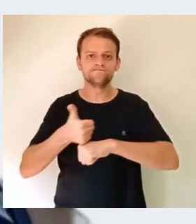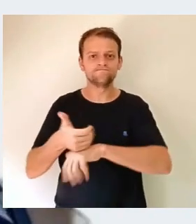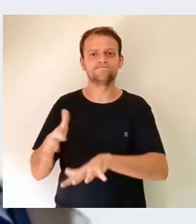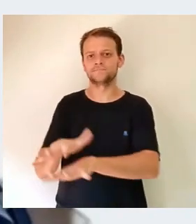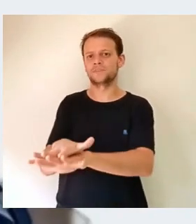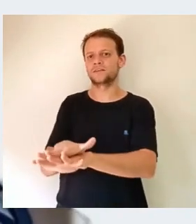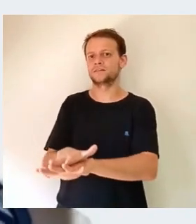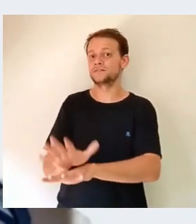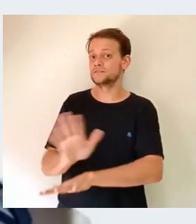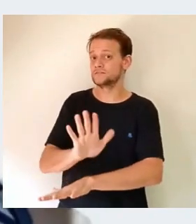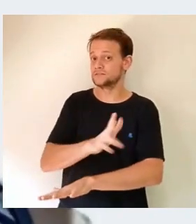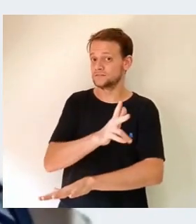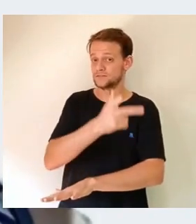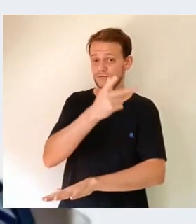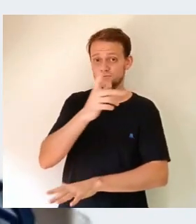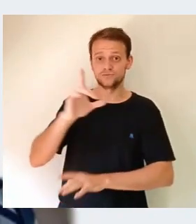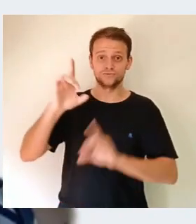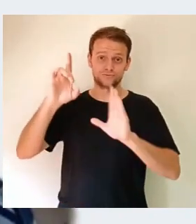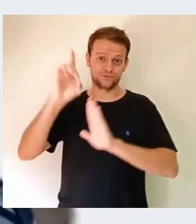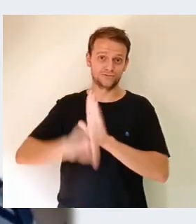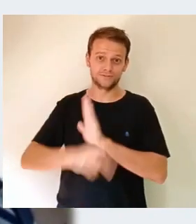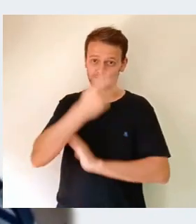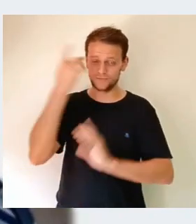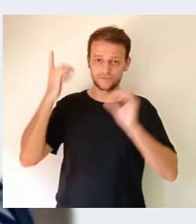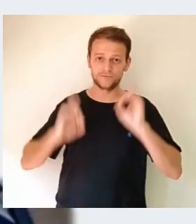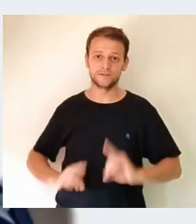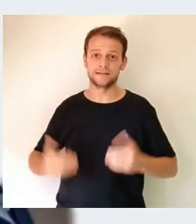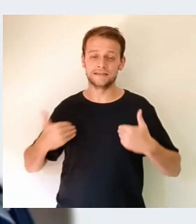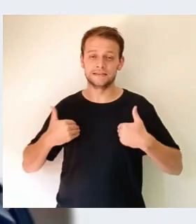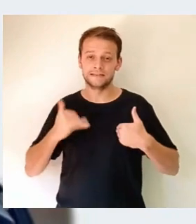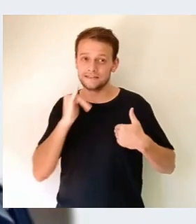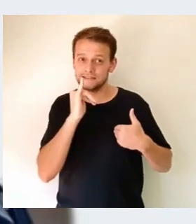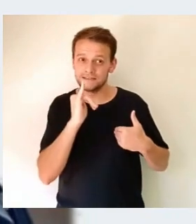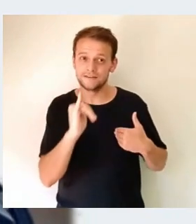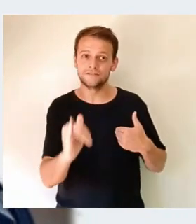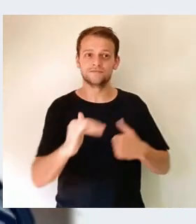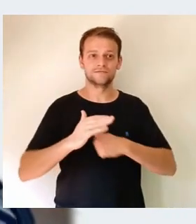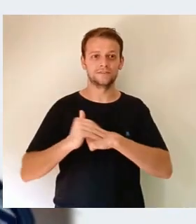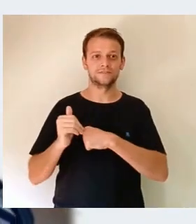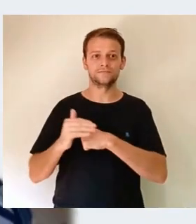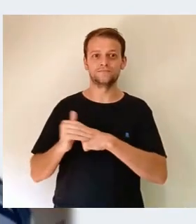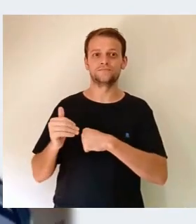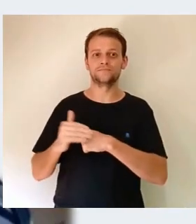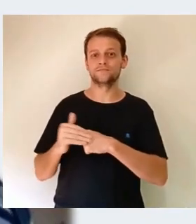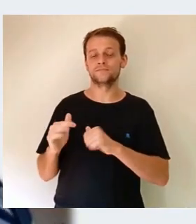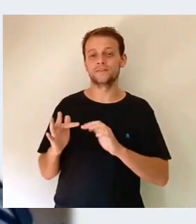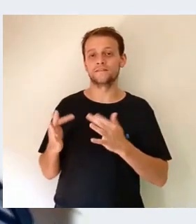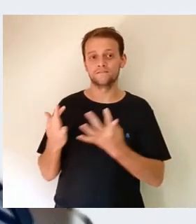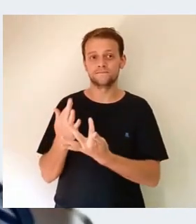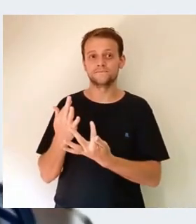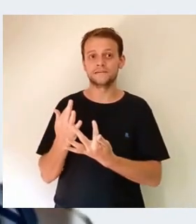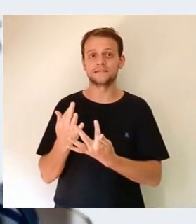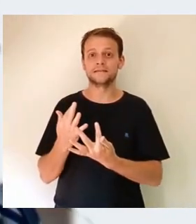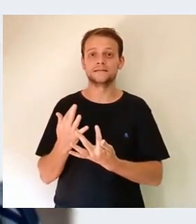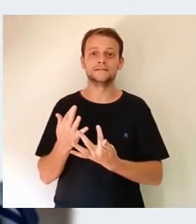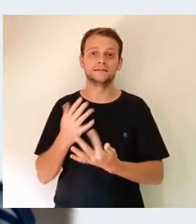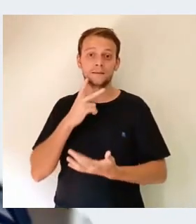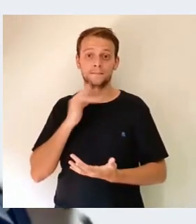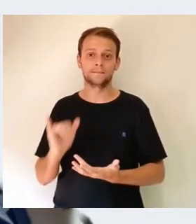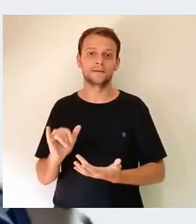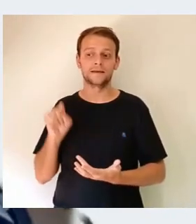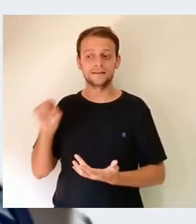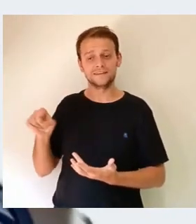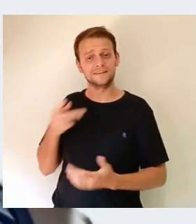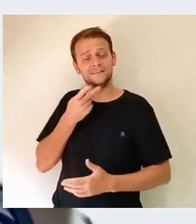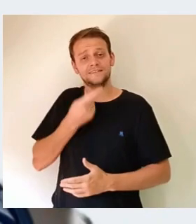os profissionais e para a inclusão dos direitos da pessoa com deficiência, não. Posso dizer como família e como pais também,